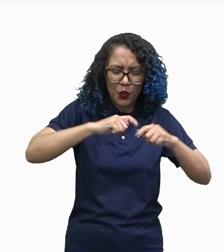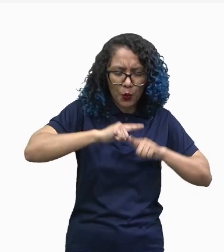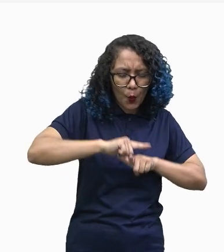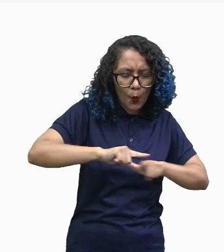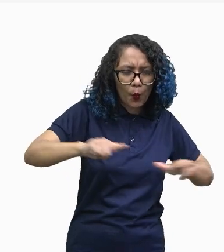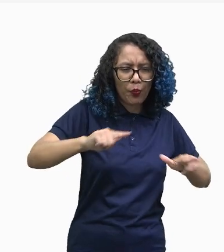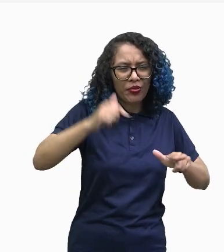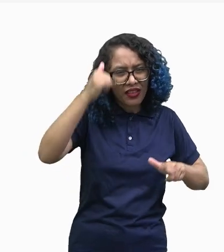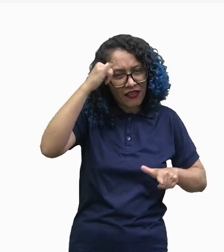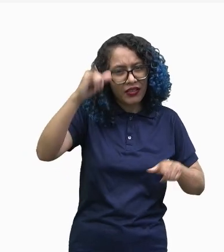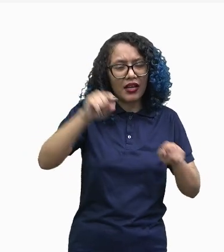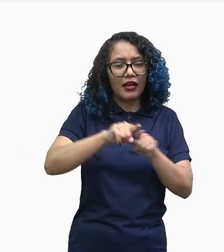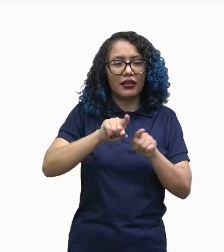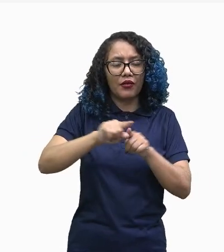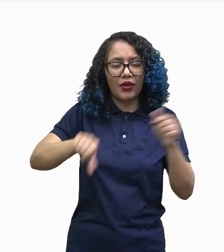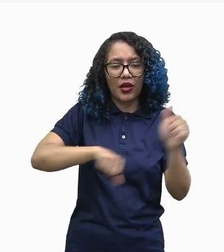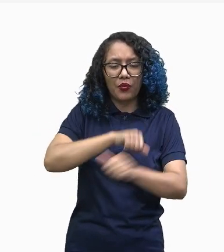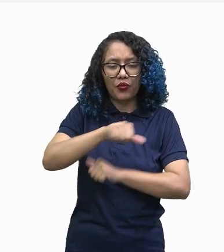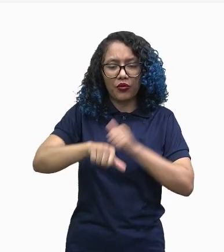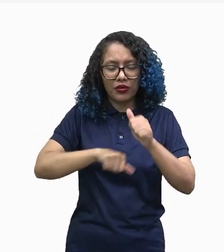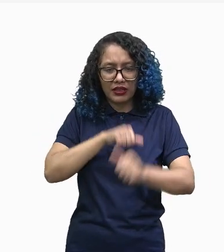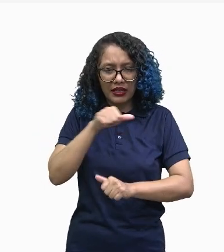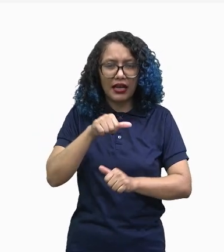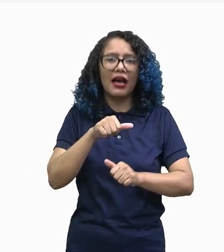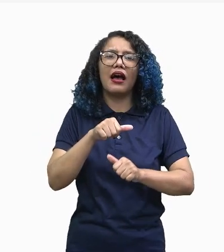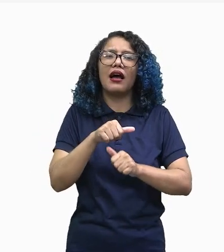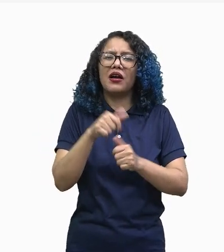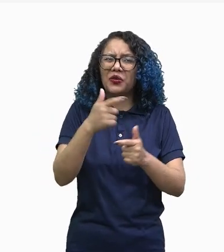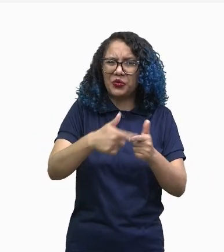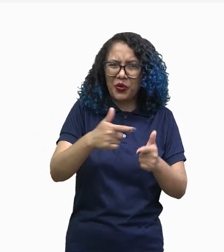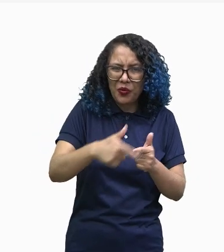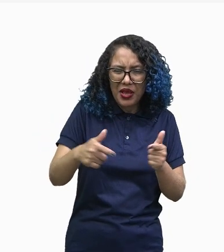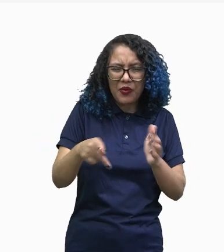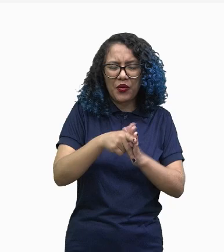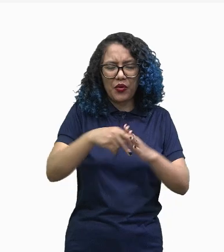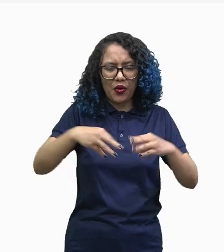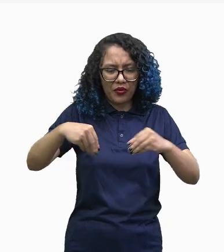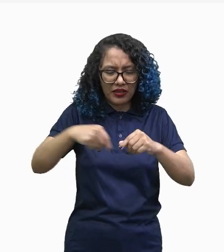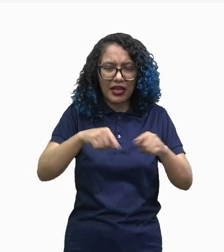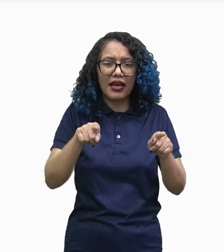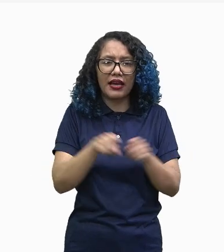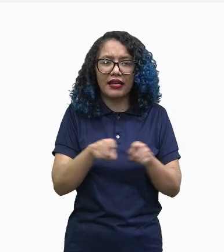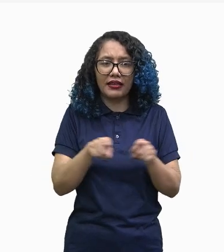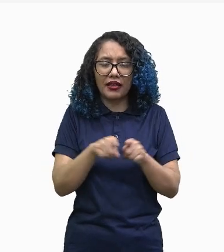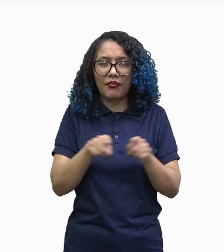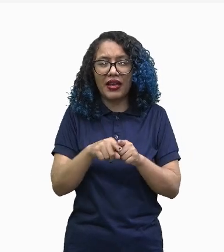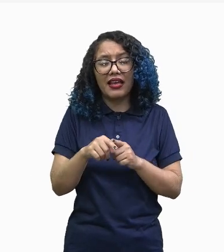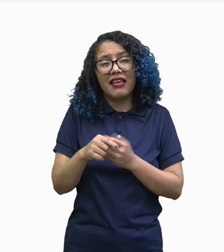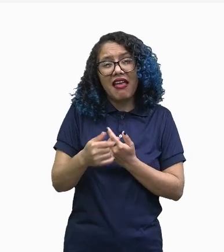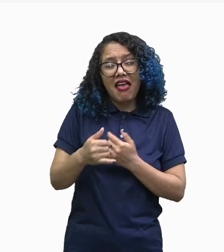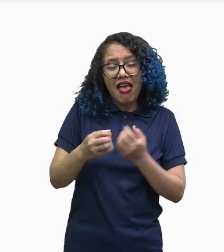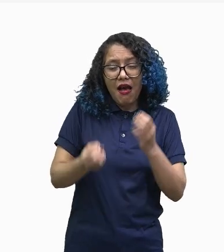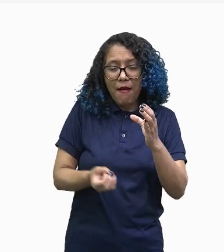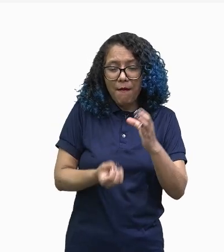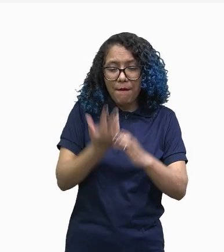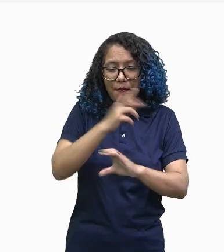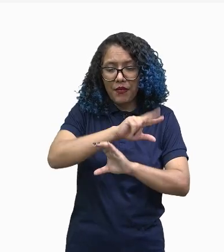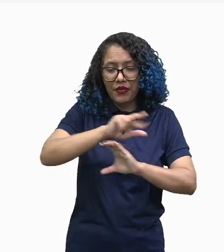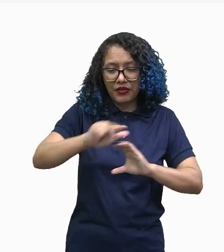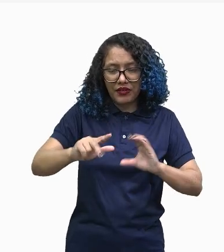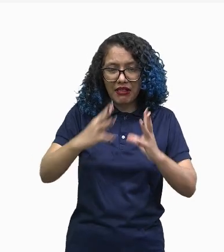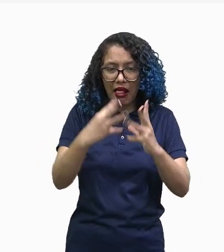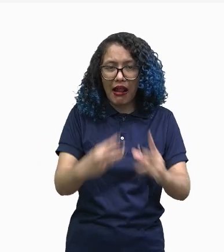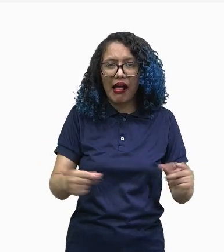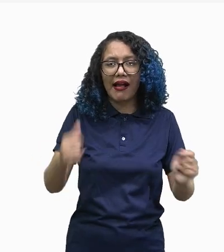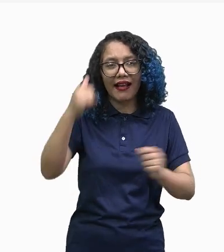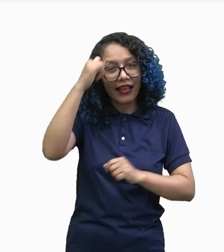deter e reverter a degradação da terra e deter a perda de biodiversidade.